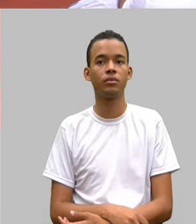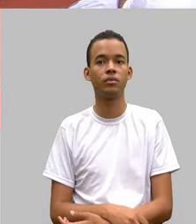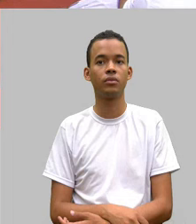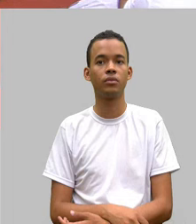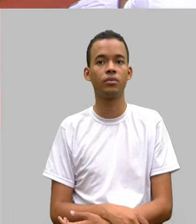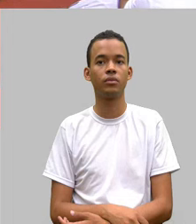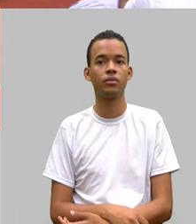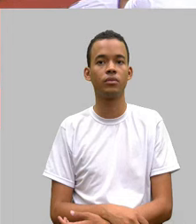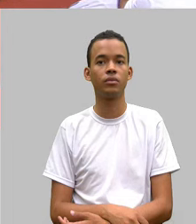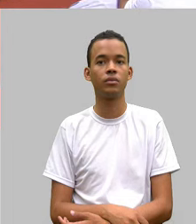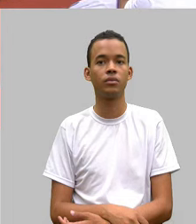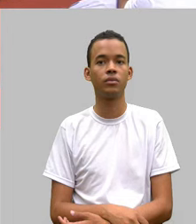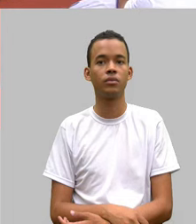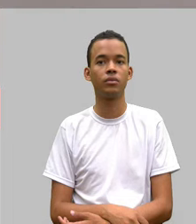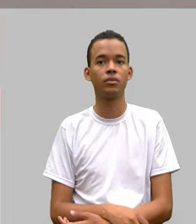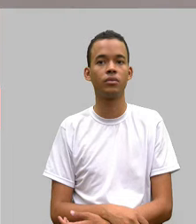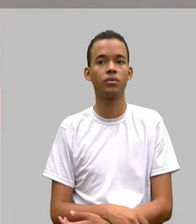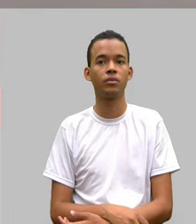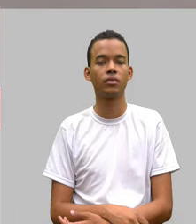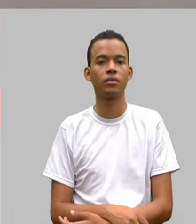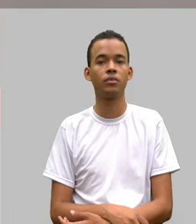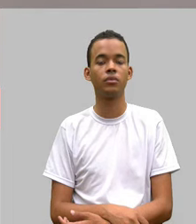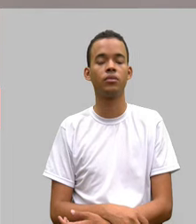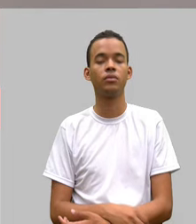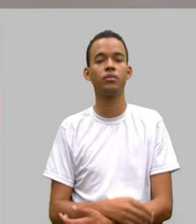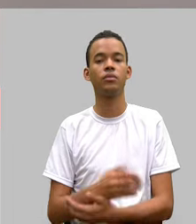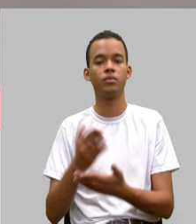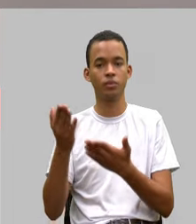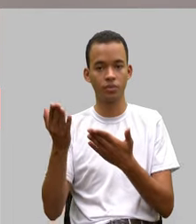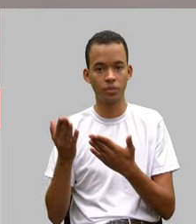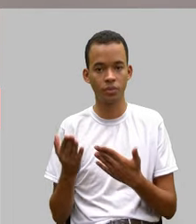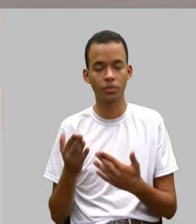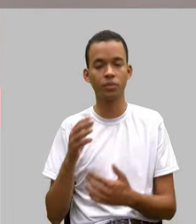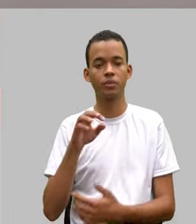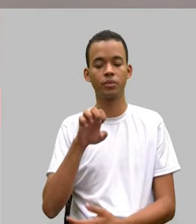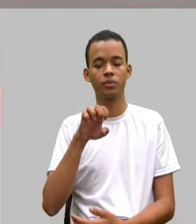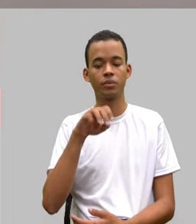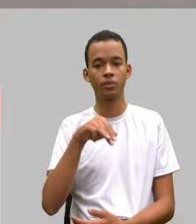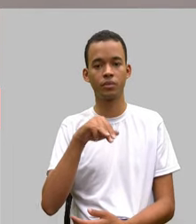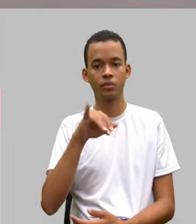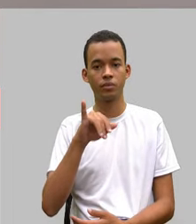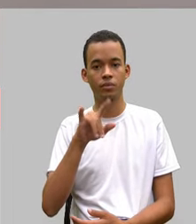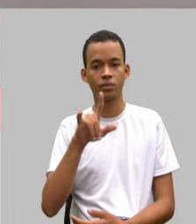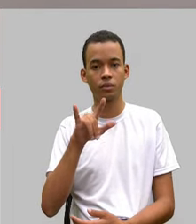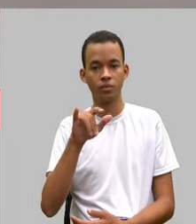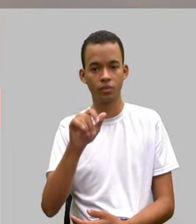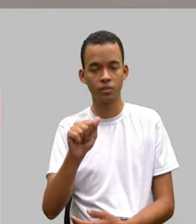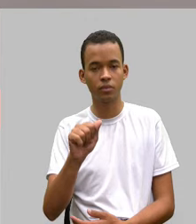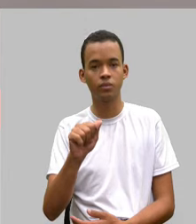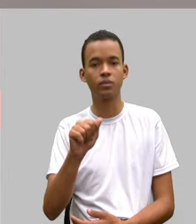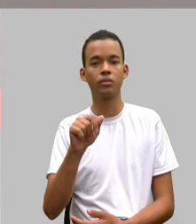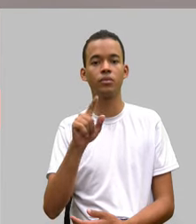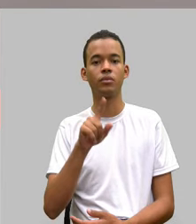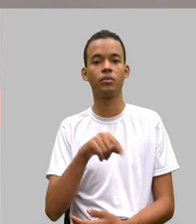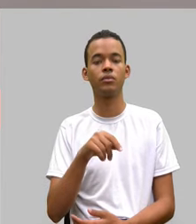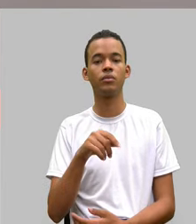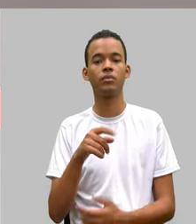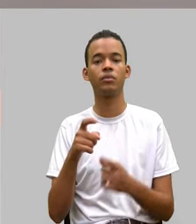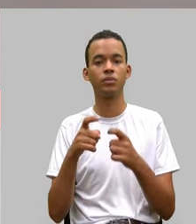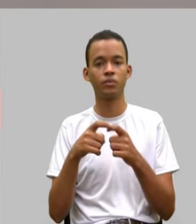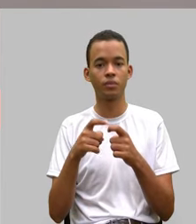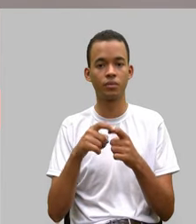amam convidamos a debatedora Emília Alcântara Moreira biomédica e membro da